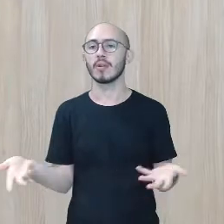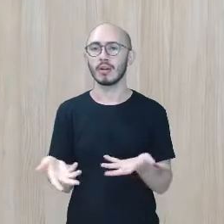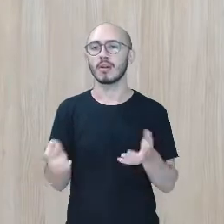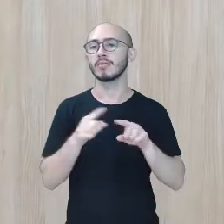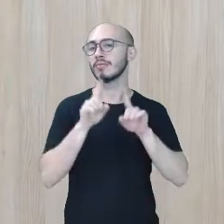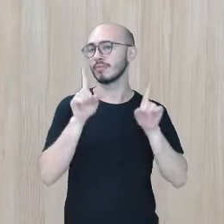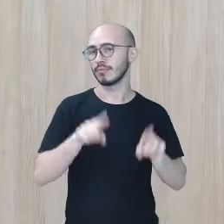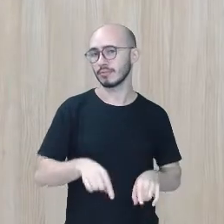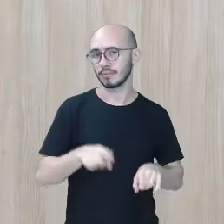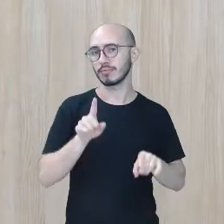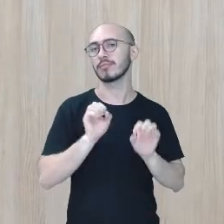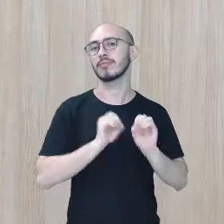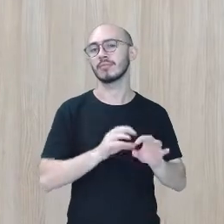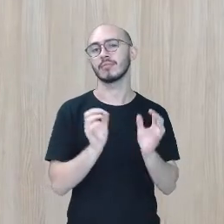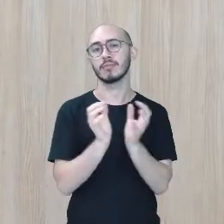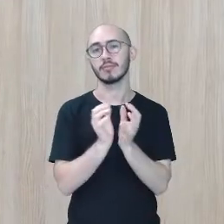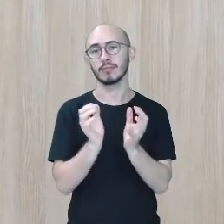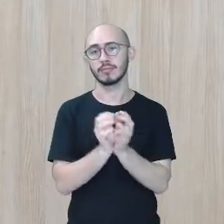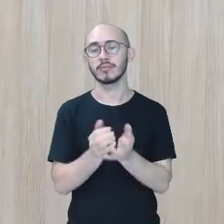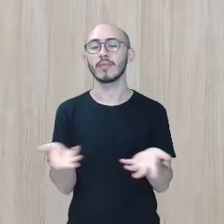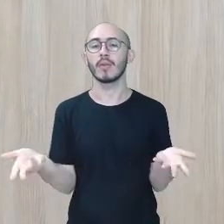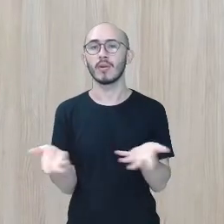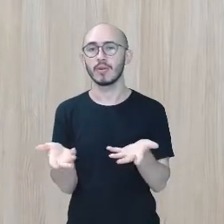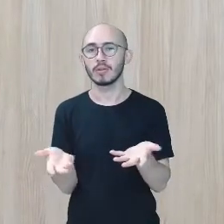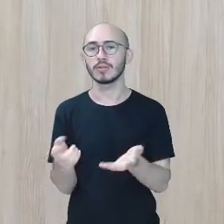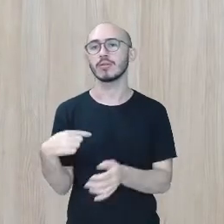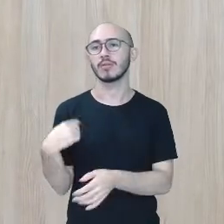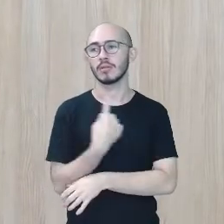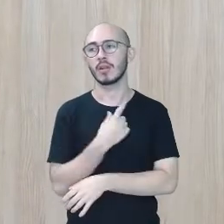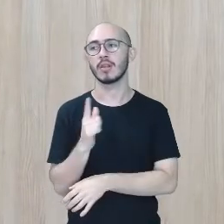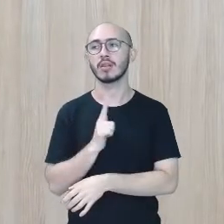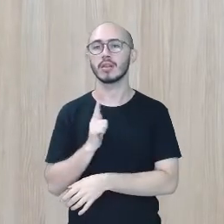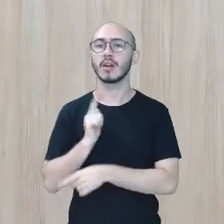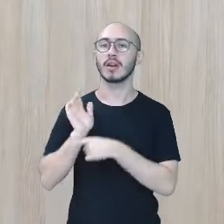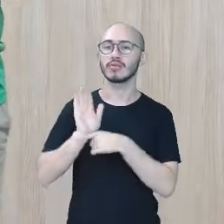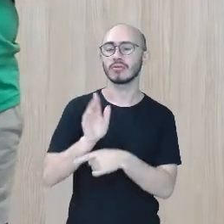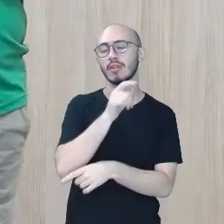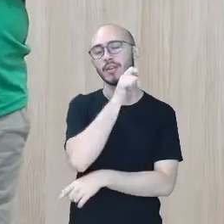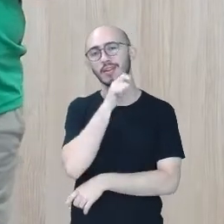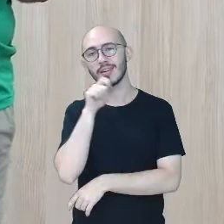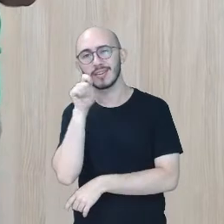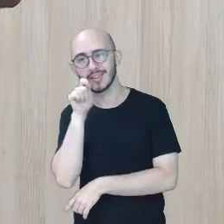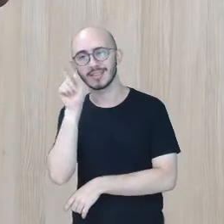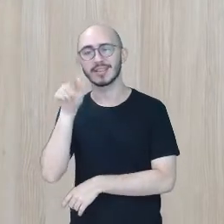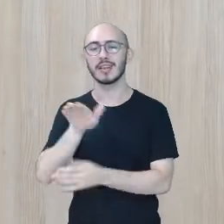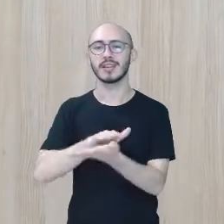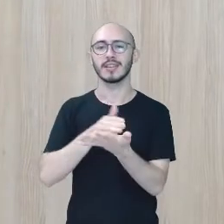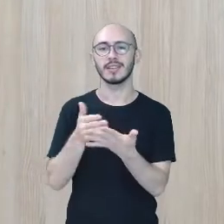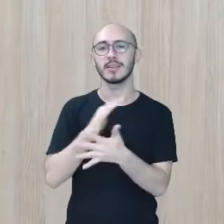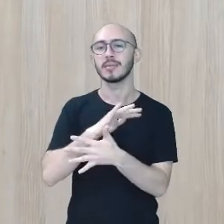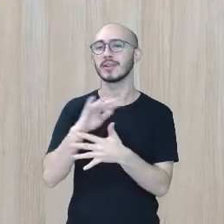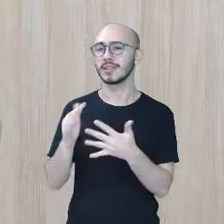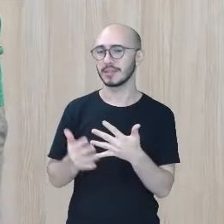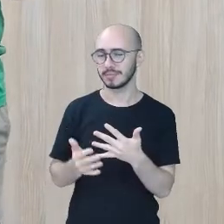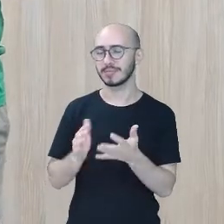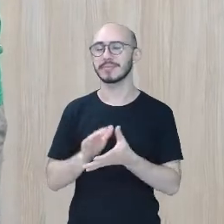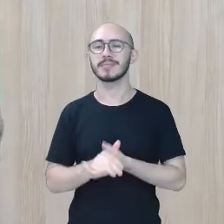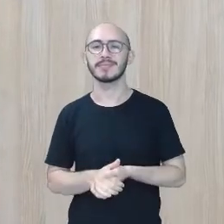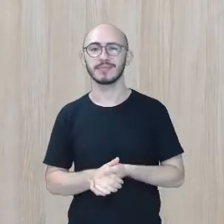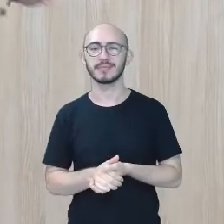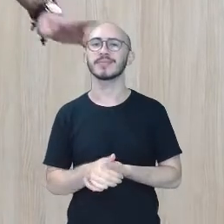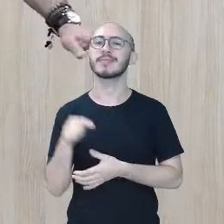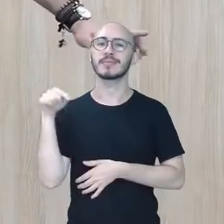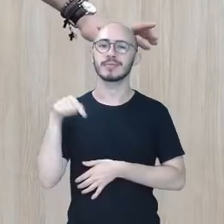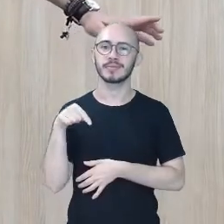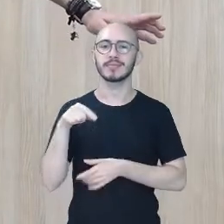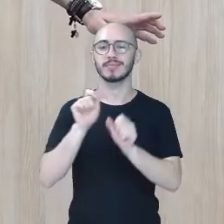projeto Educa Recife. Hoje nós contamos com a ajuda do Anderson, nosso intérprete de Libras, tá aqui